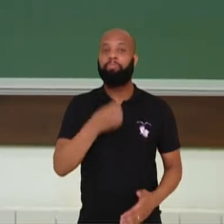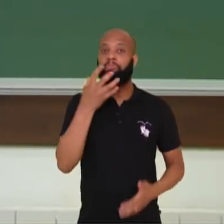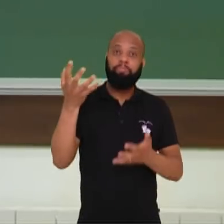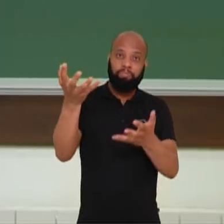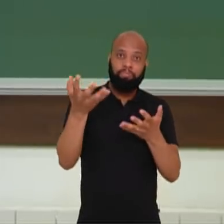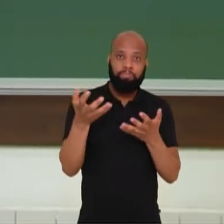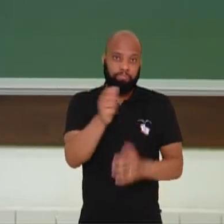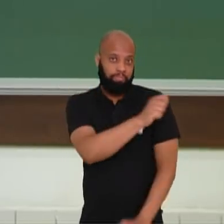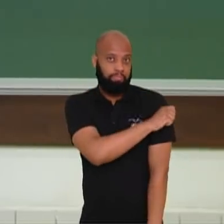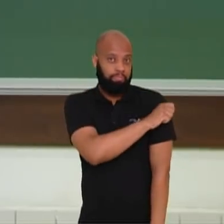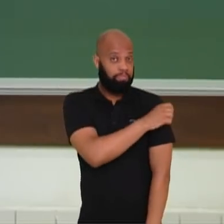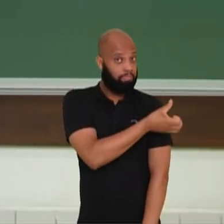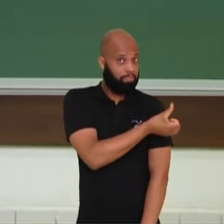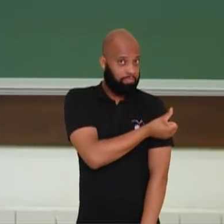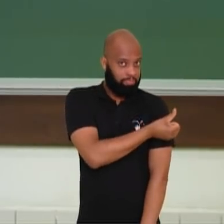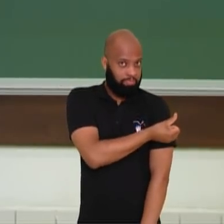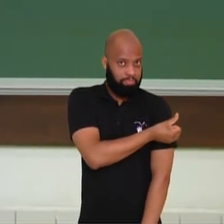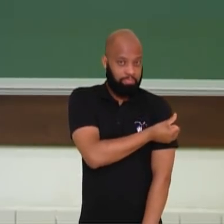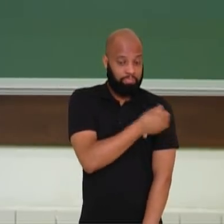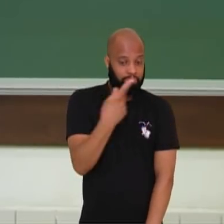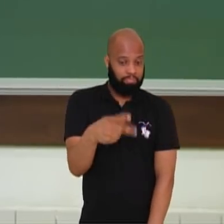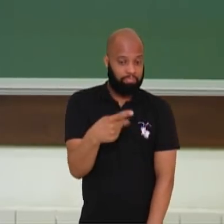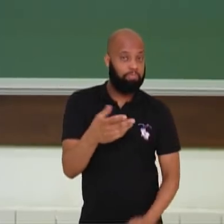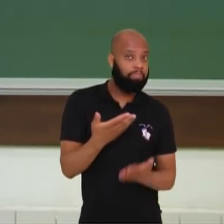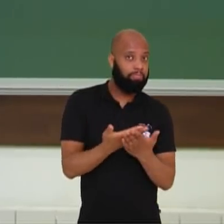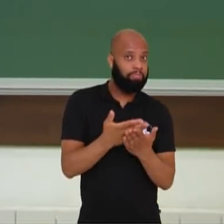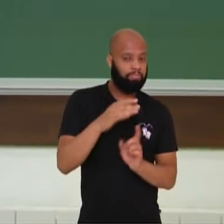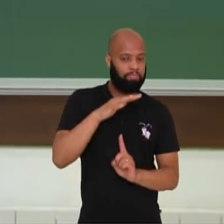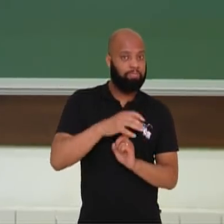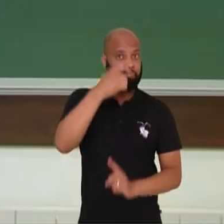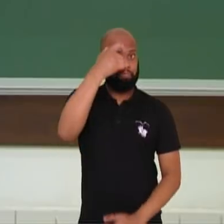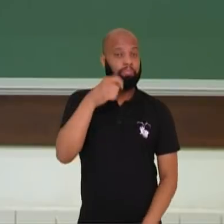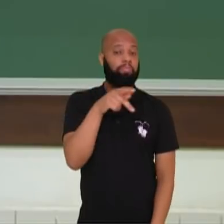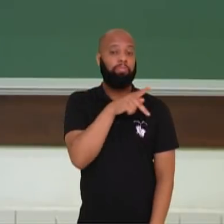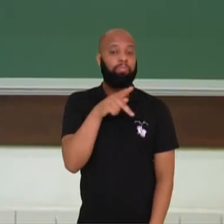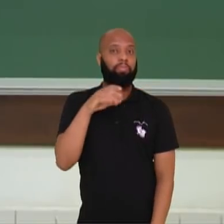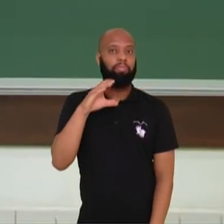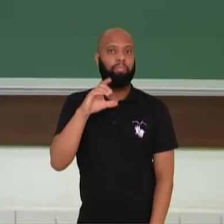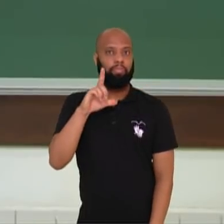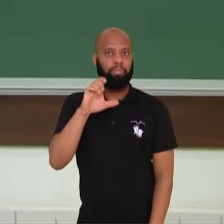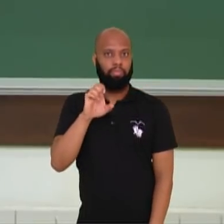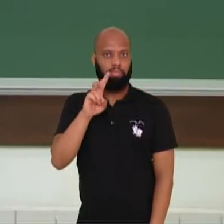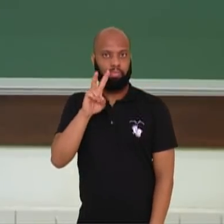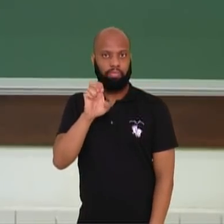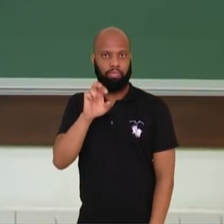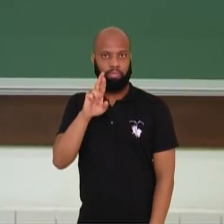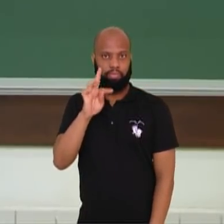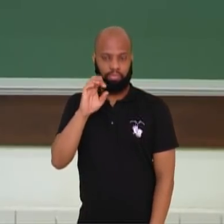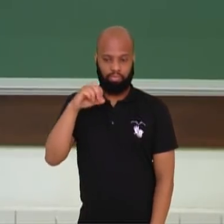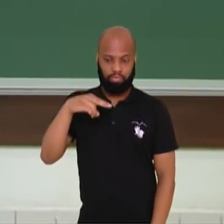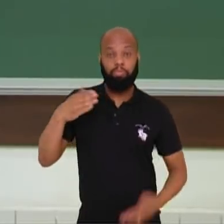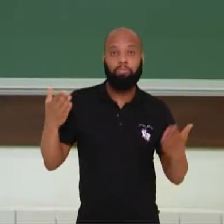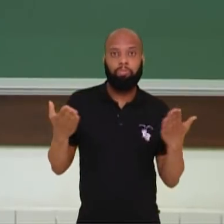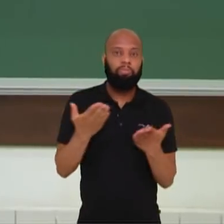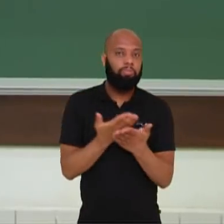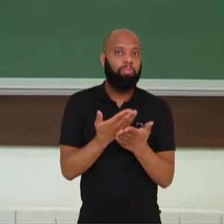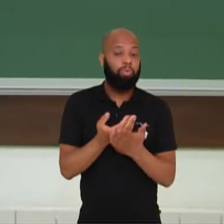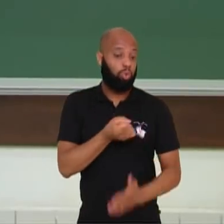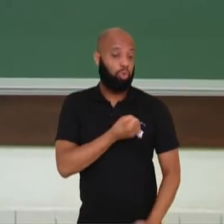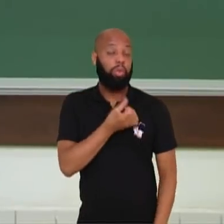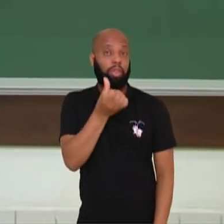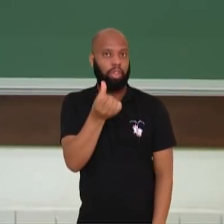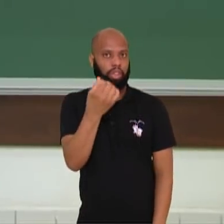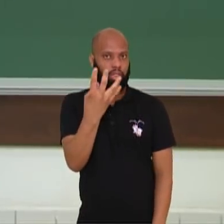Bem-vindos, alunos do sexto ano, ao Aula Paraná. Eu sou o professor Cleverton. Esta é a aula número 64 de